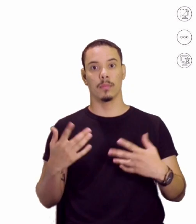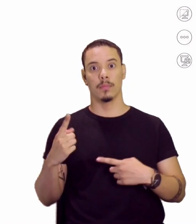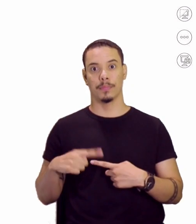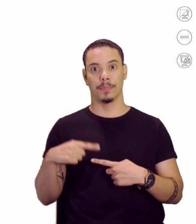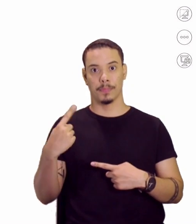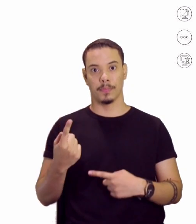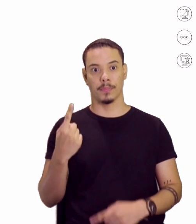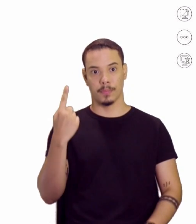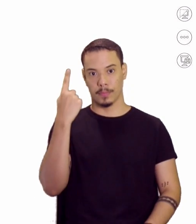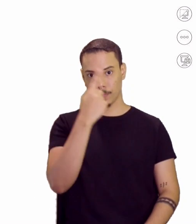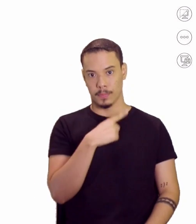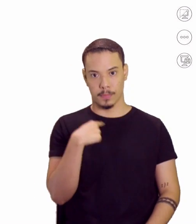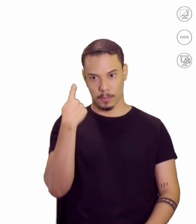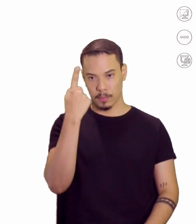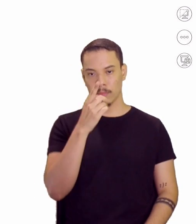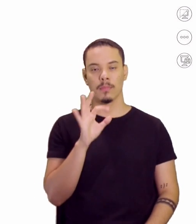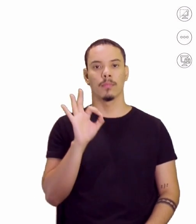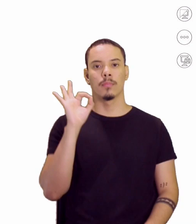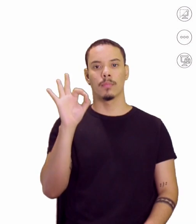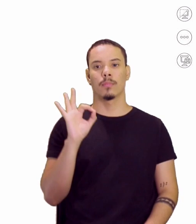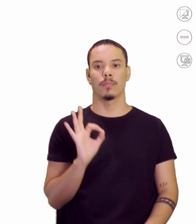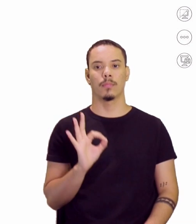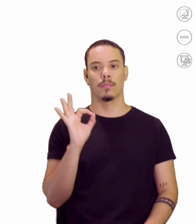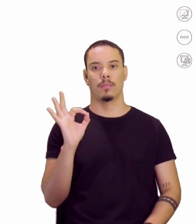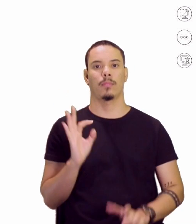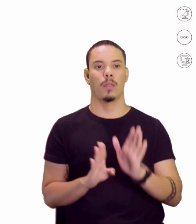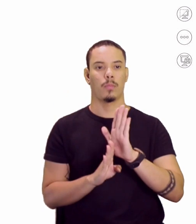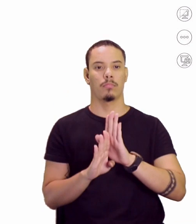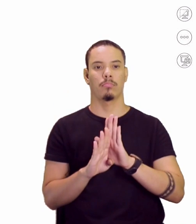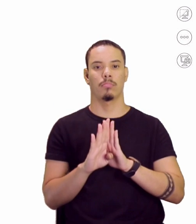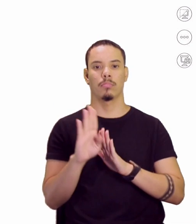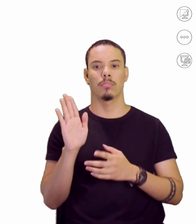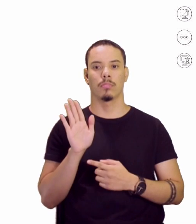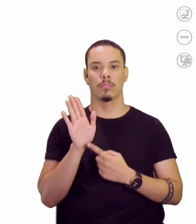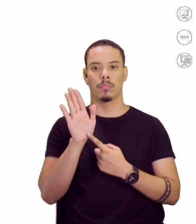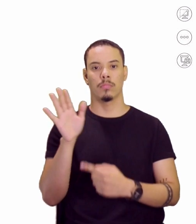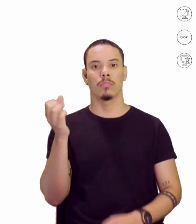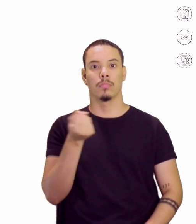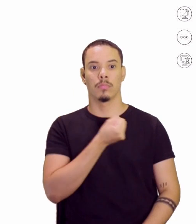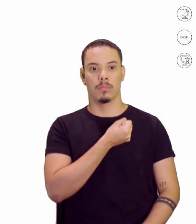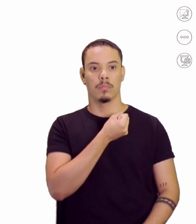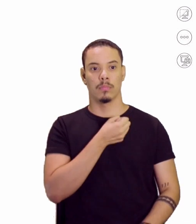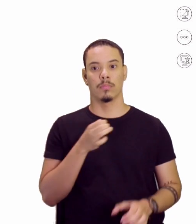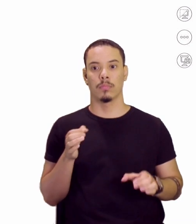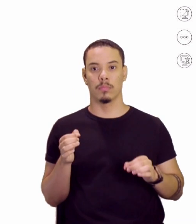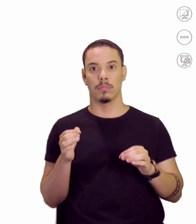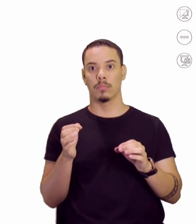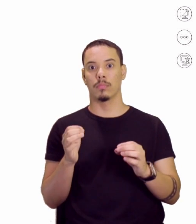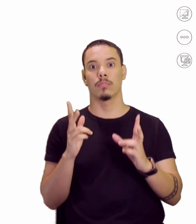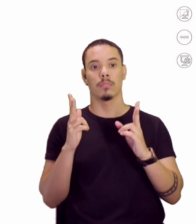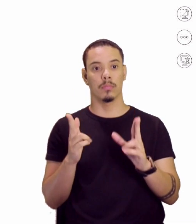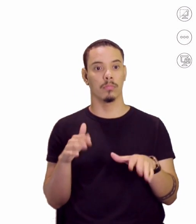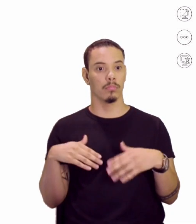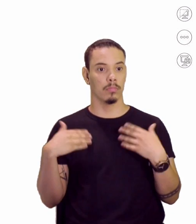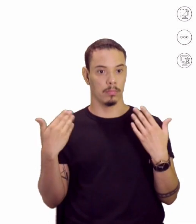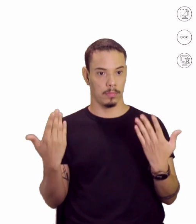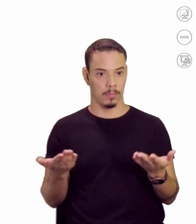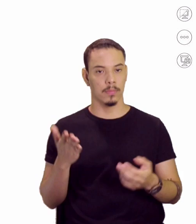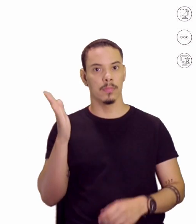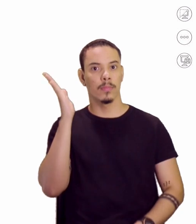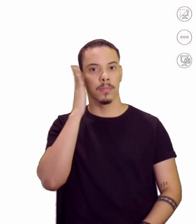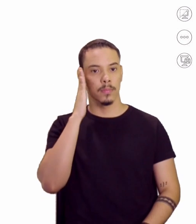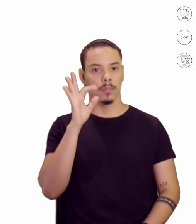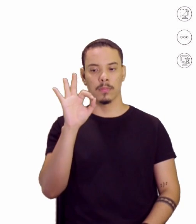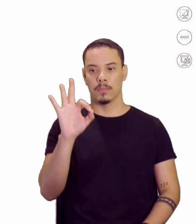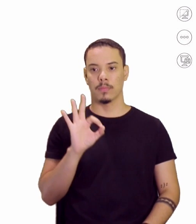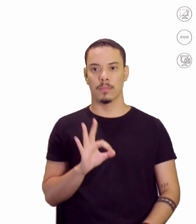a primeira hora, a taxa de crescimento dessa amostra em número de bactérias por hora foi igual a... Então, ele quer uma